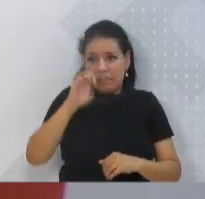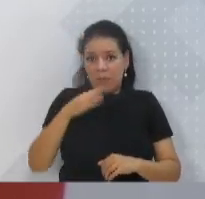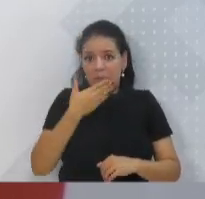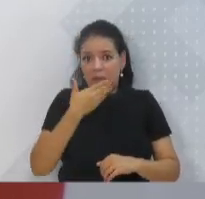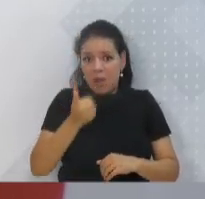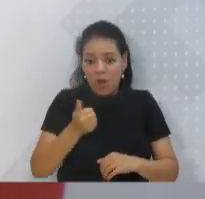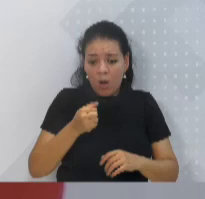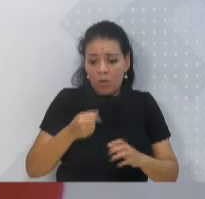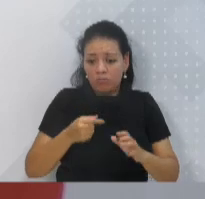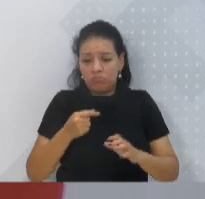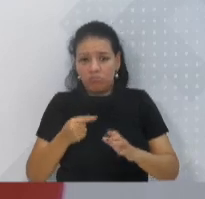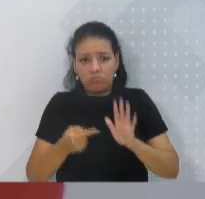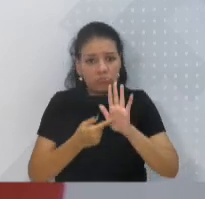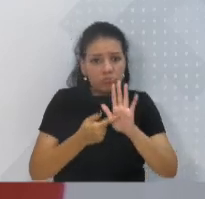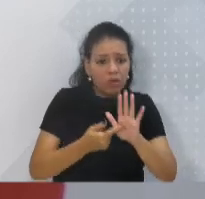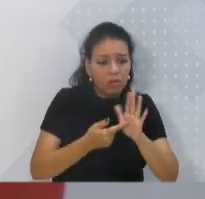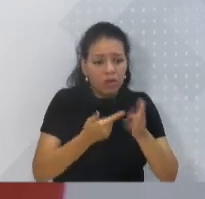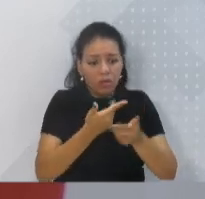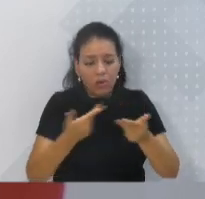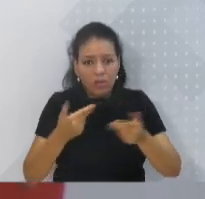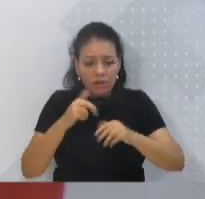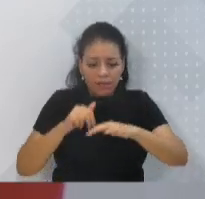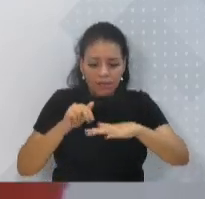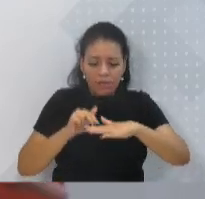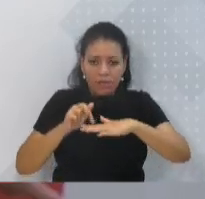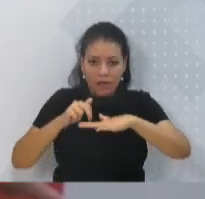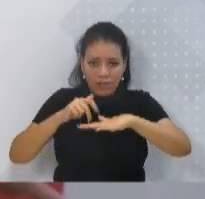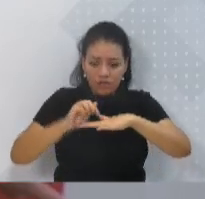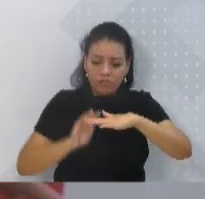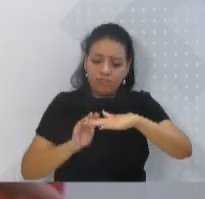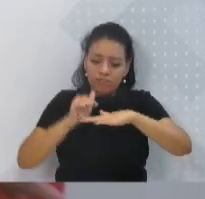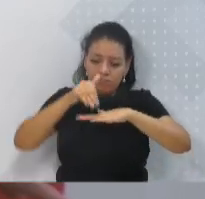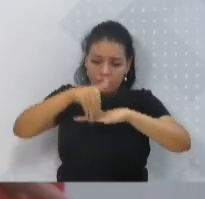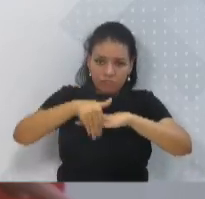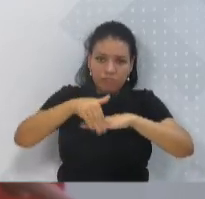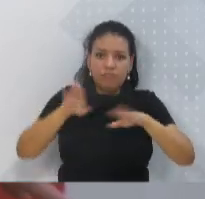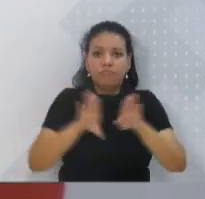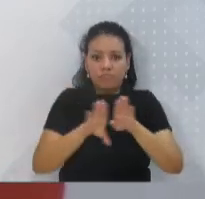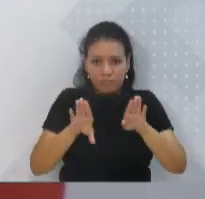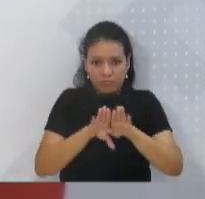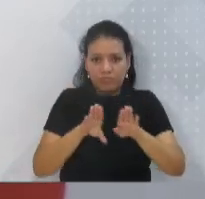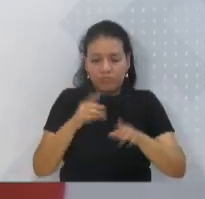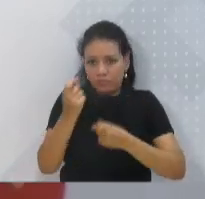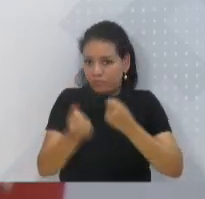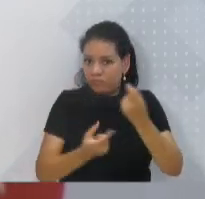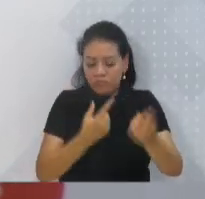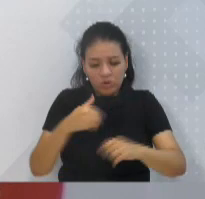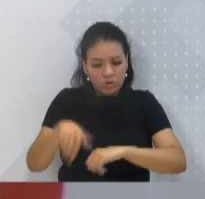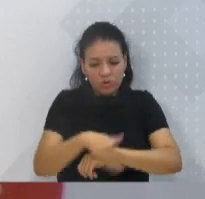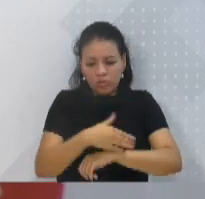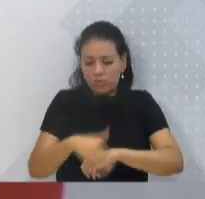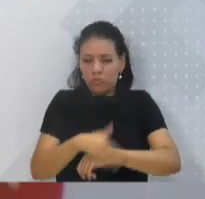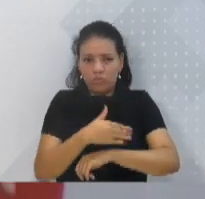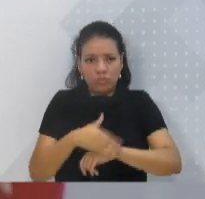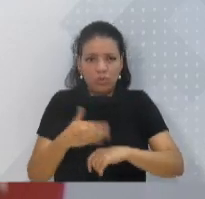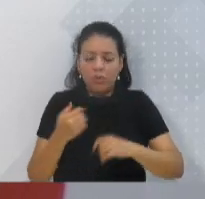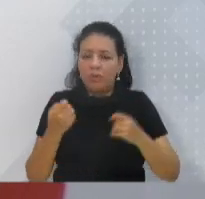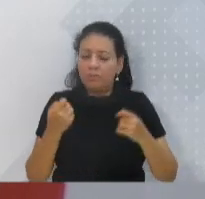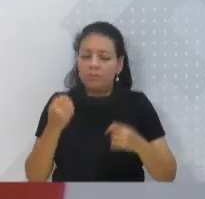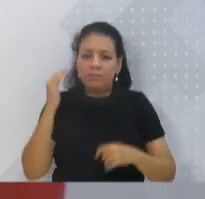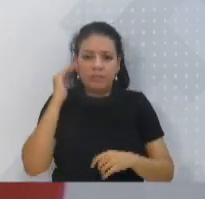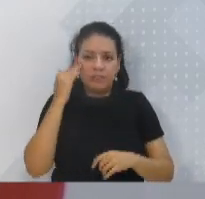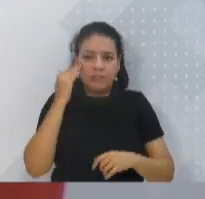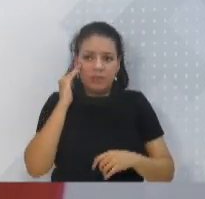adequada. A questão das faixas elevadas, eu acho que deveria ser implantada também em alguns corredores de serviço, mas